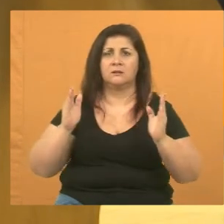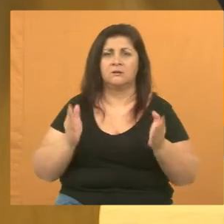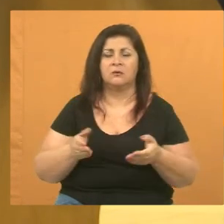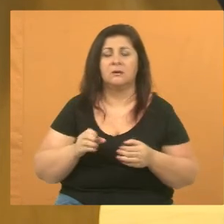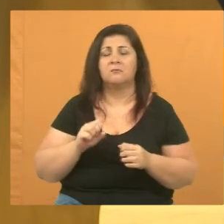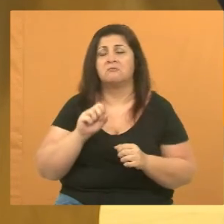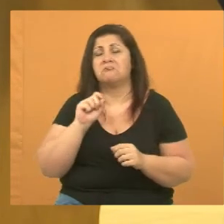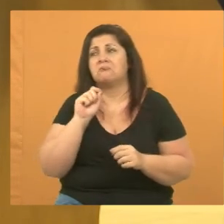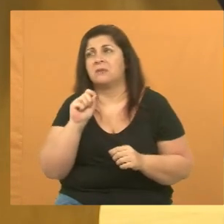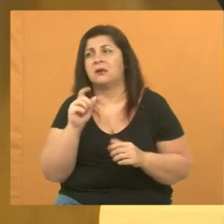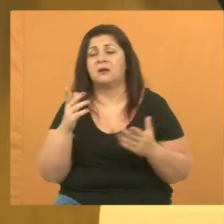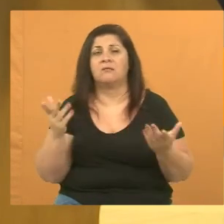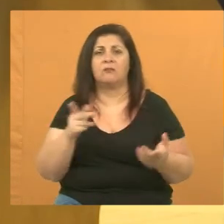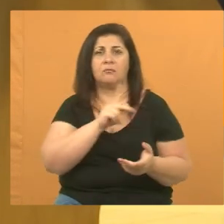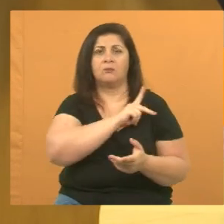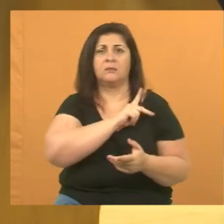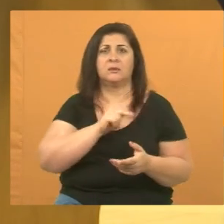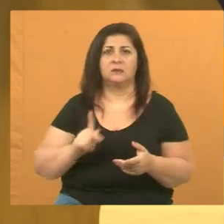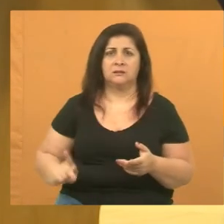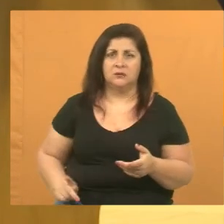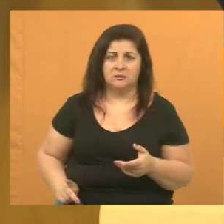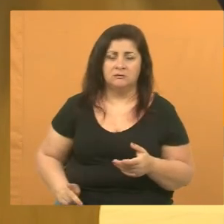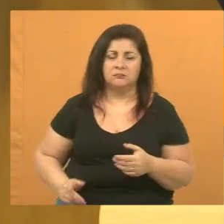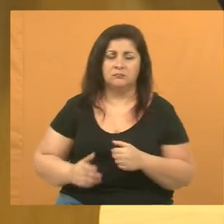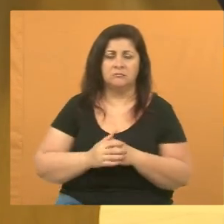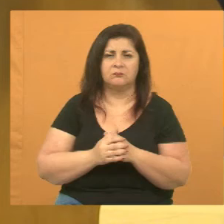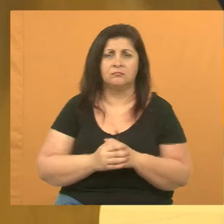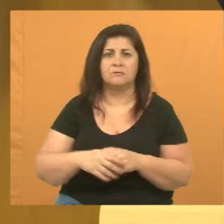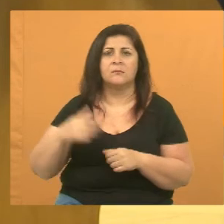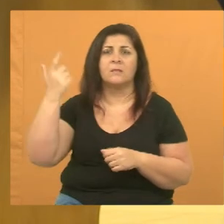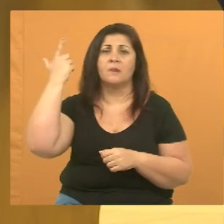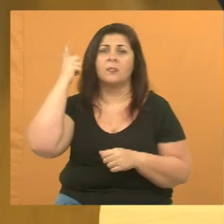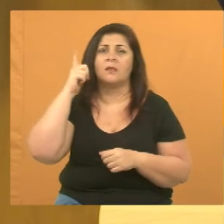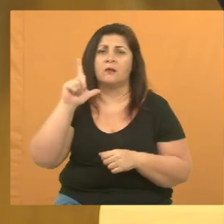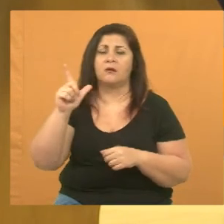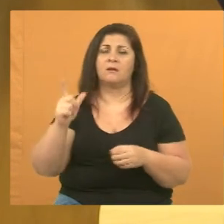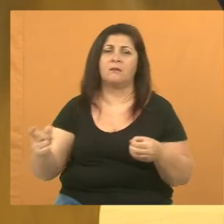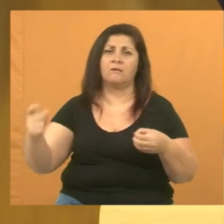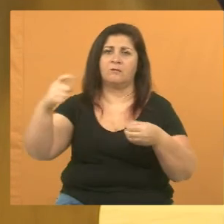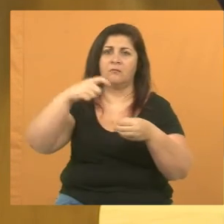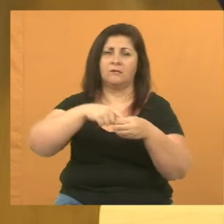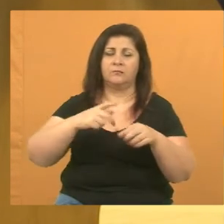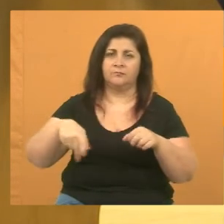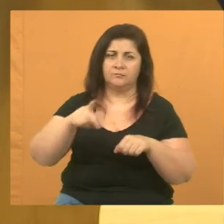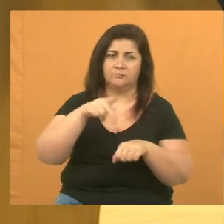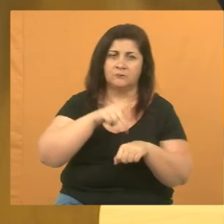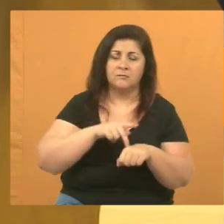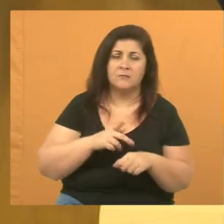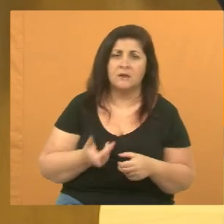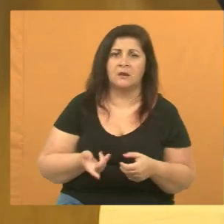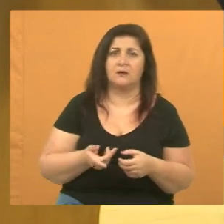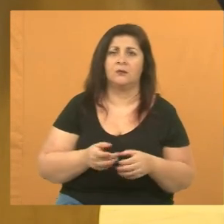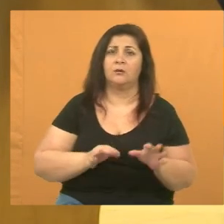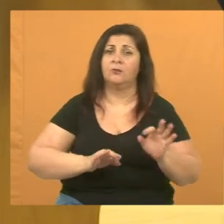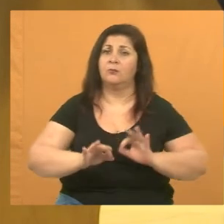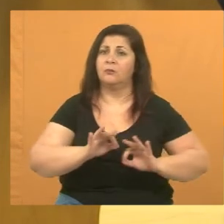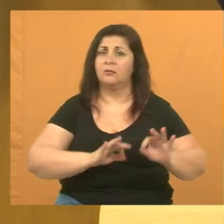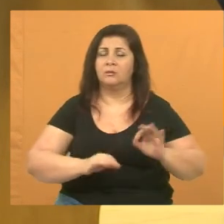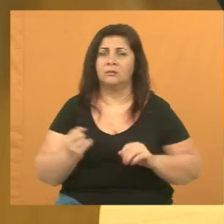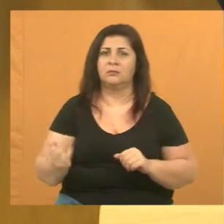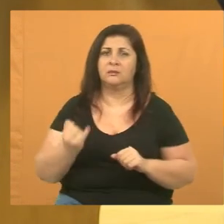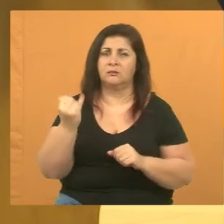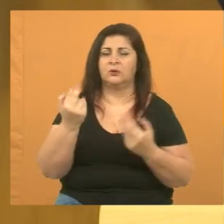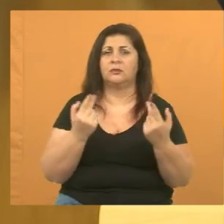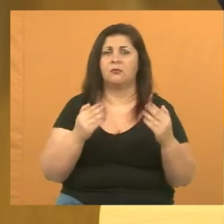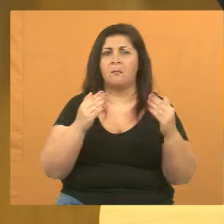quem for o presidente, possa retomar nesse país programas importantes, como foi